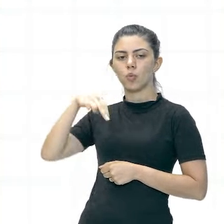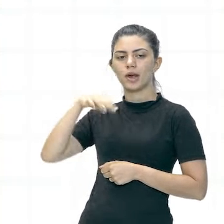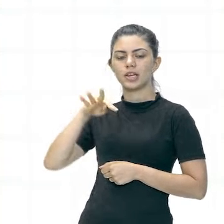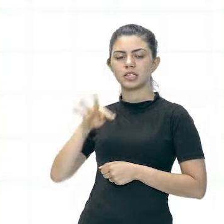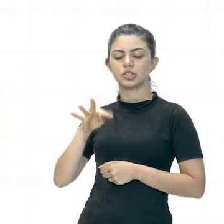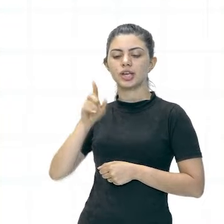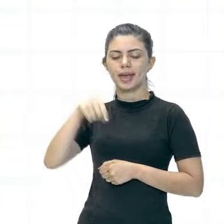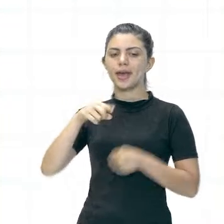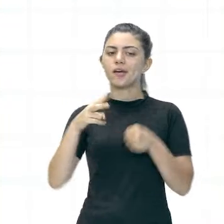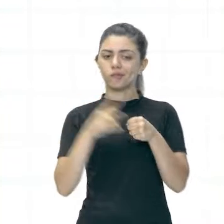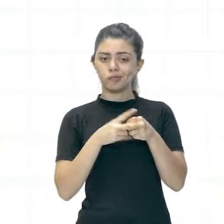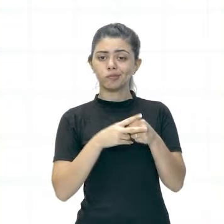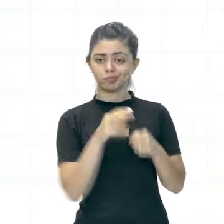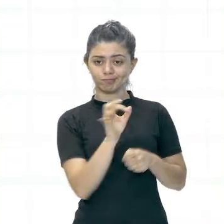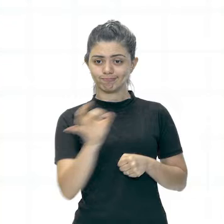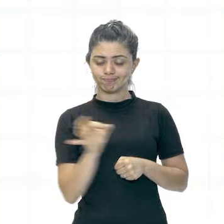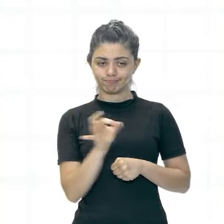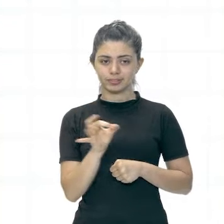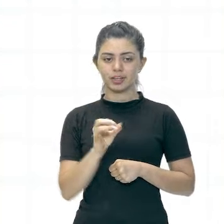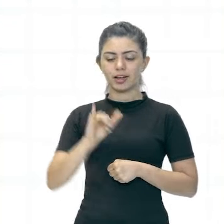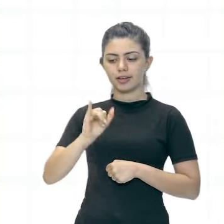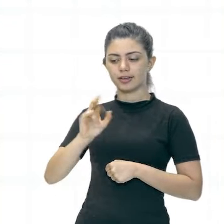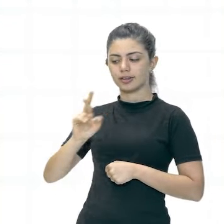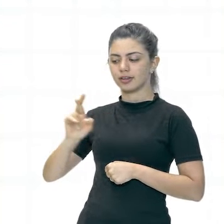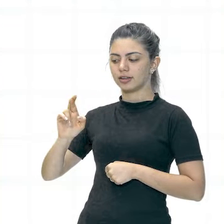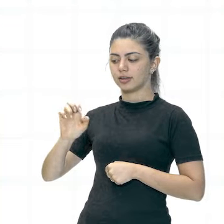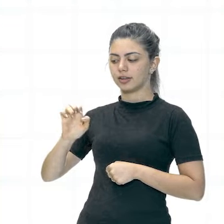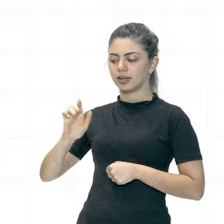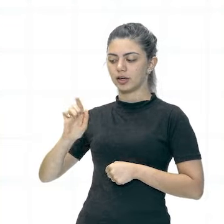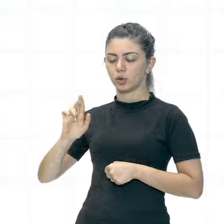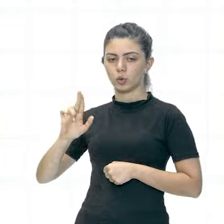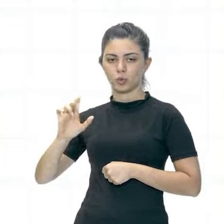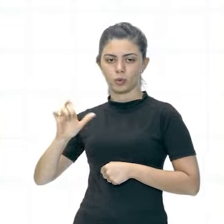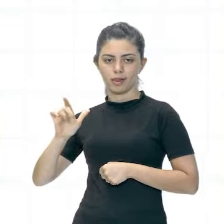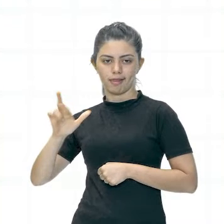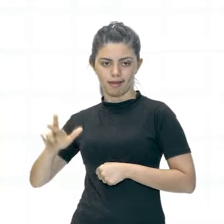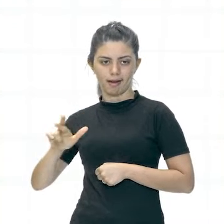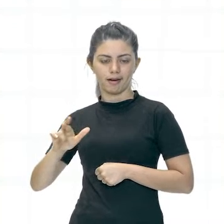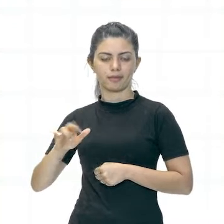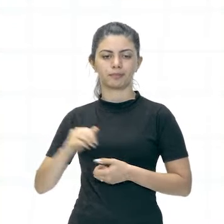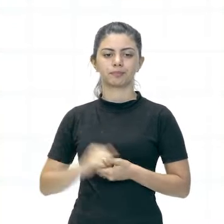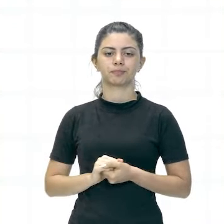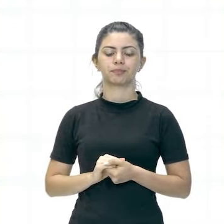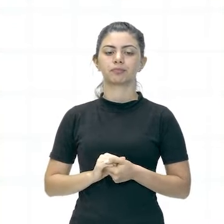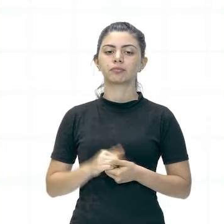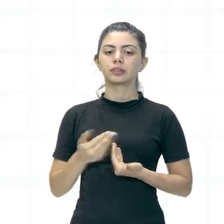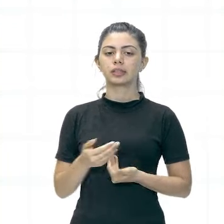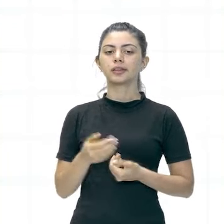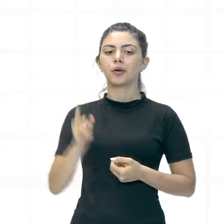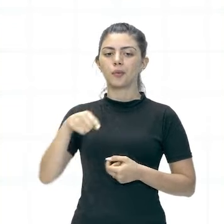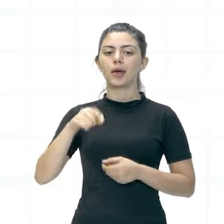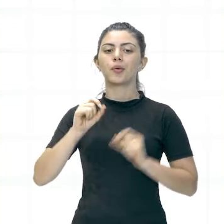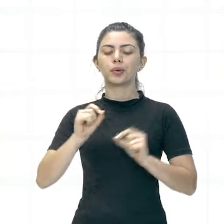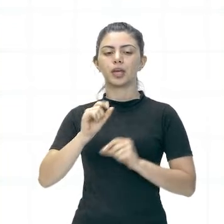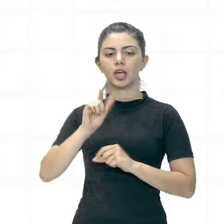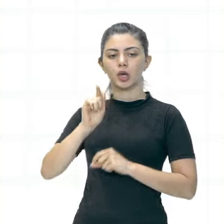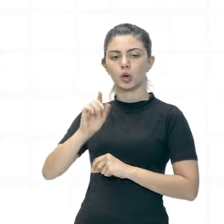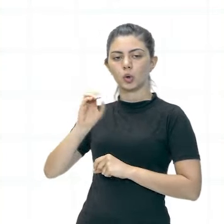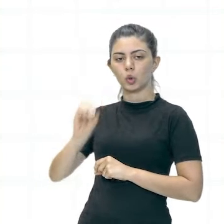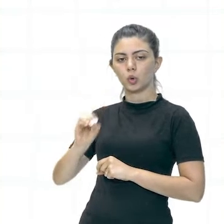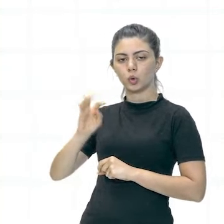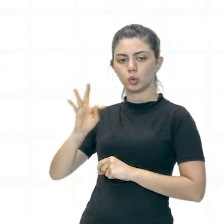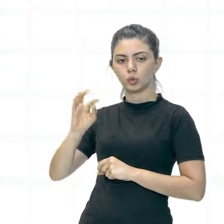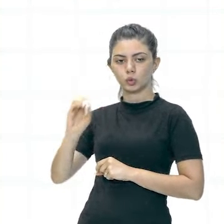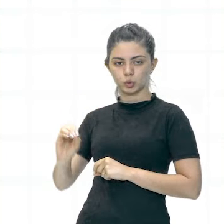é um verbo, certo? Um verbo irregular. A forma dele, não é? Do infinitivo é o go to, que é o verbo